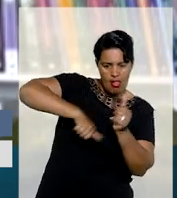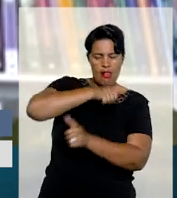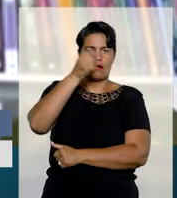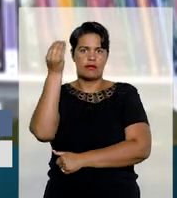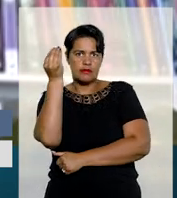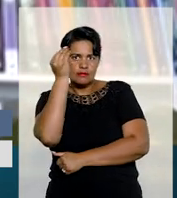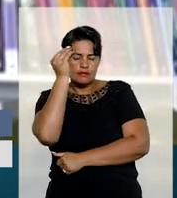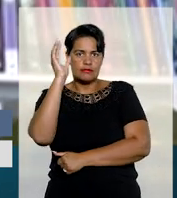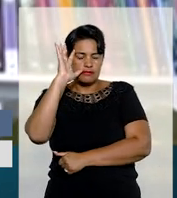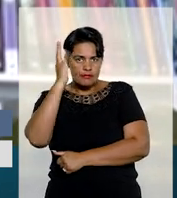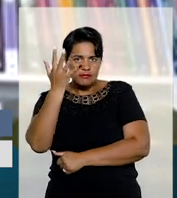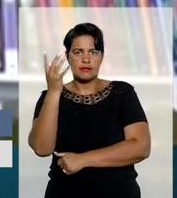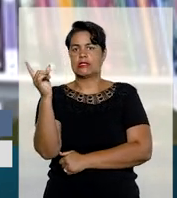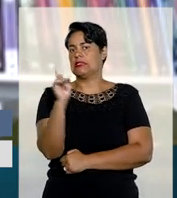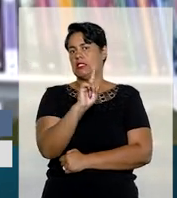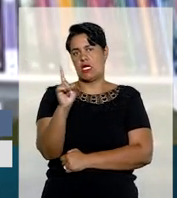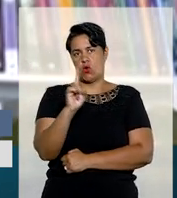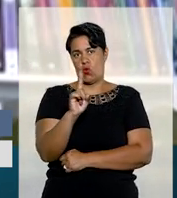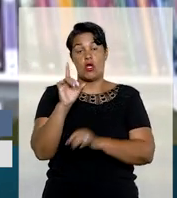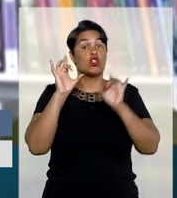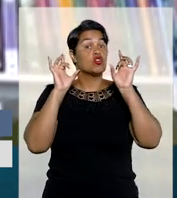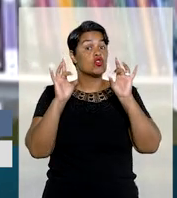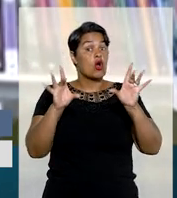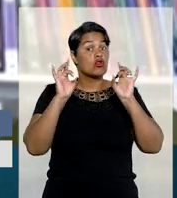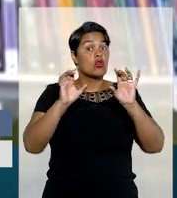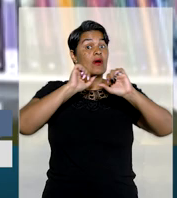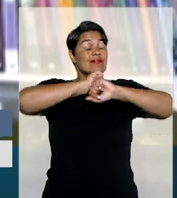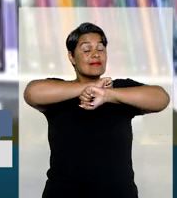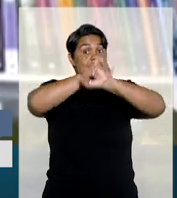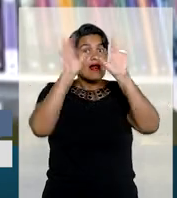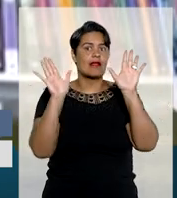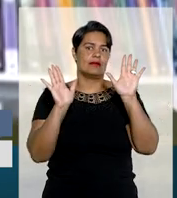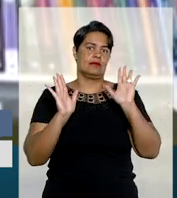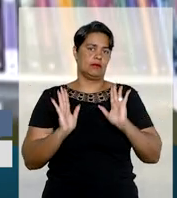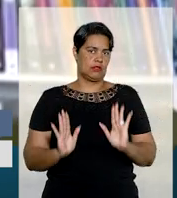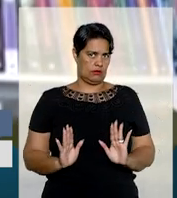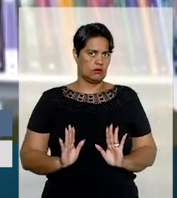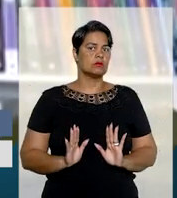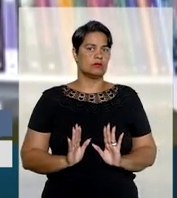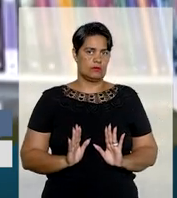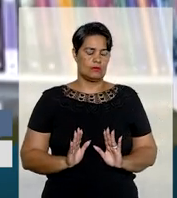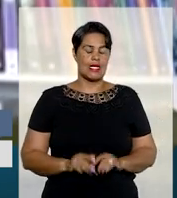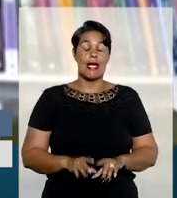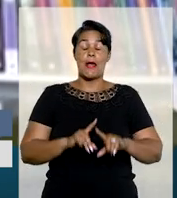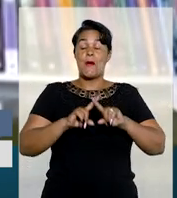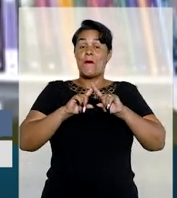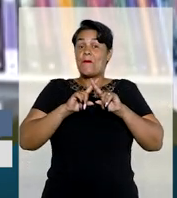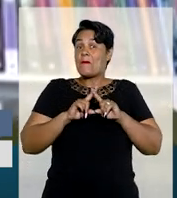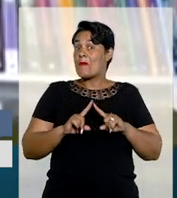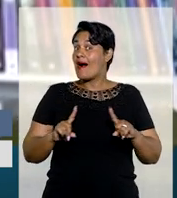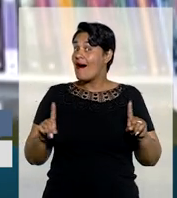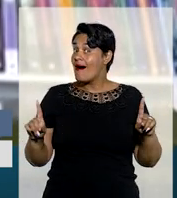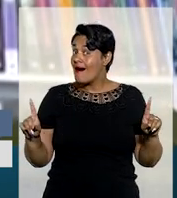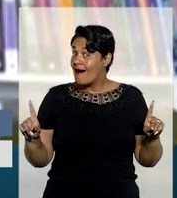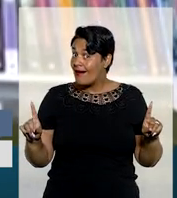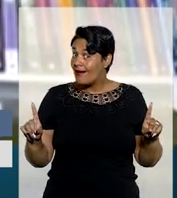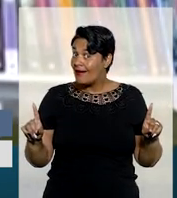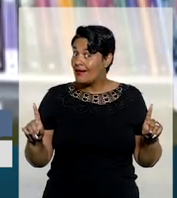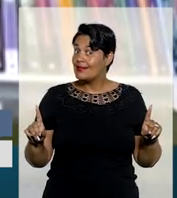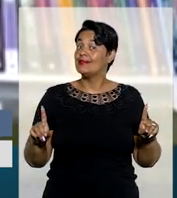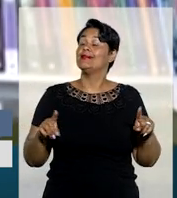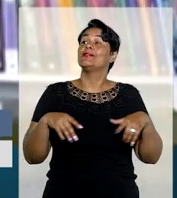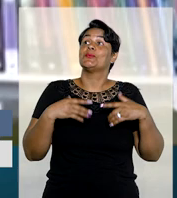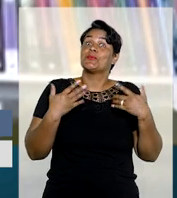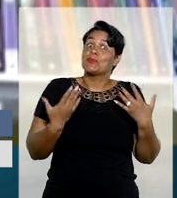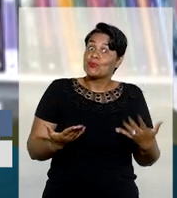dizer que eles são um recurso de esclarecimento, inclusive, e não um recurso de reforma, né? Porque ele não teria esse objeto. Porém, o que